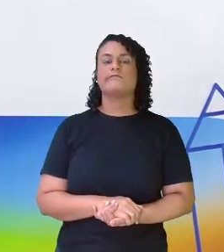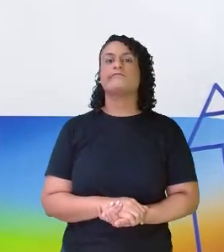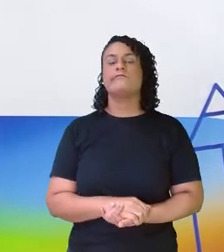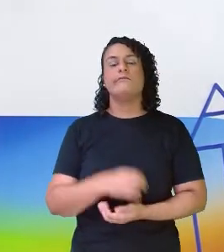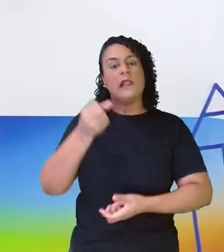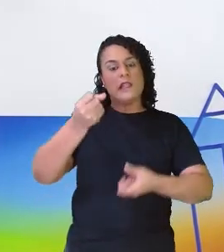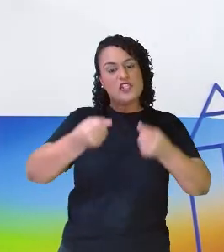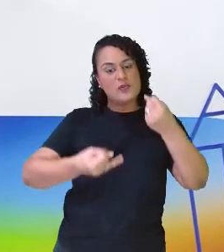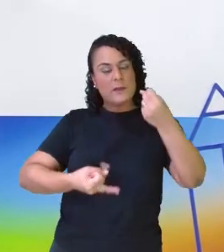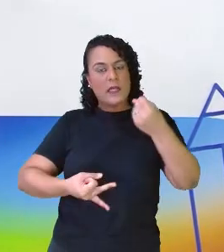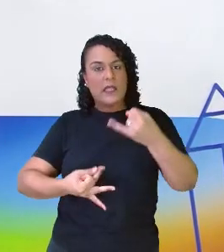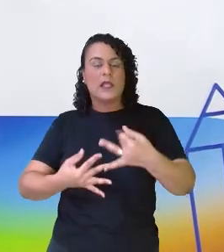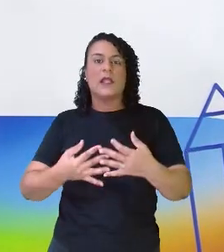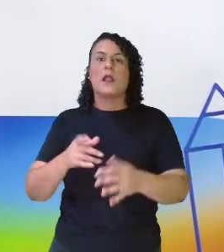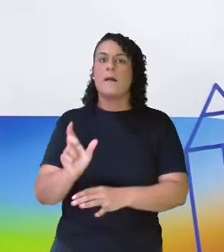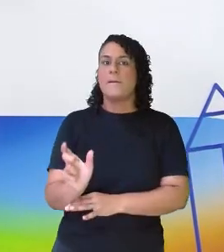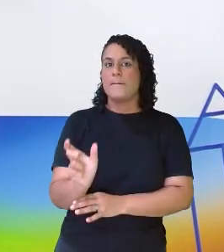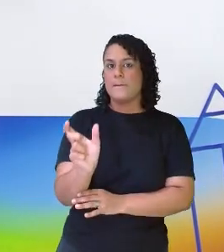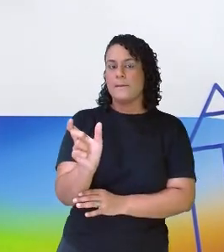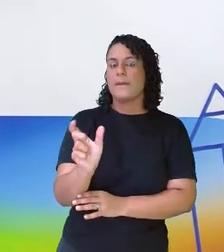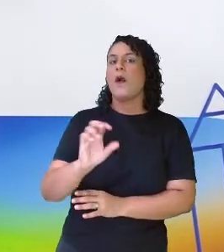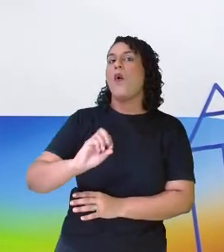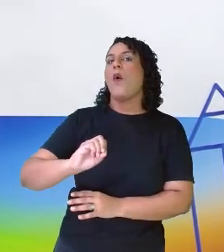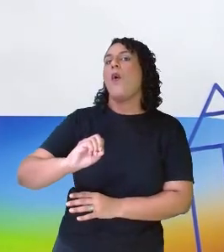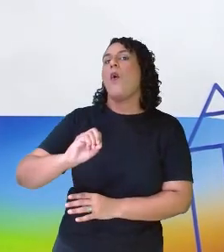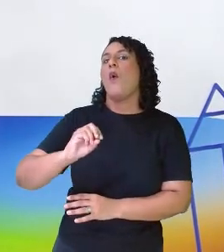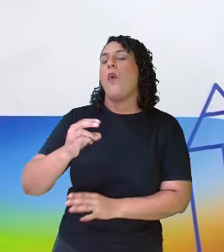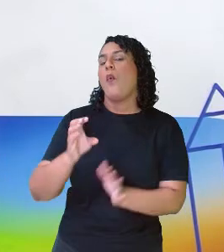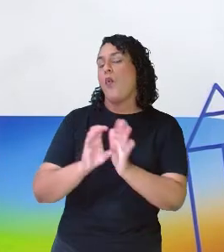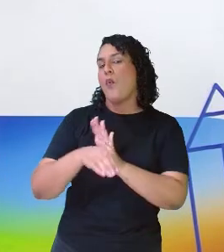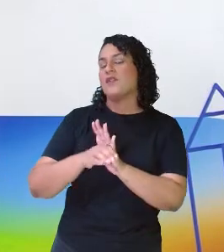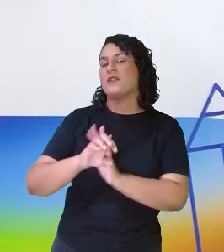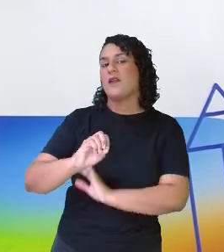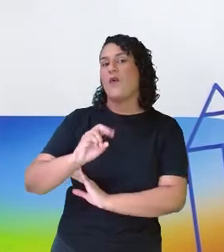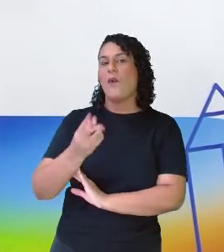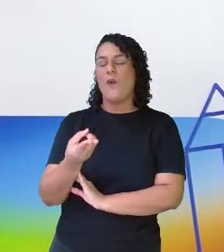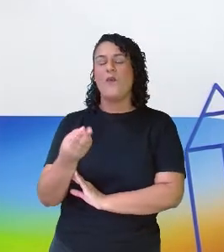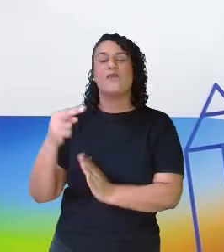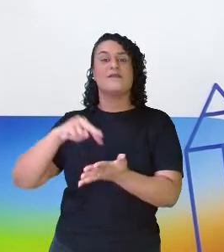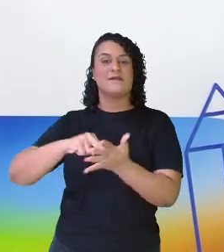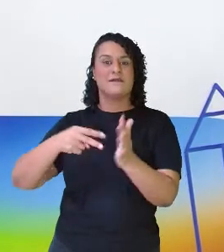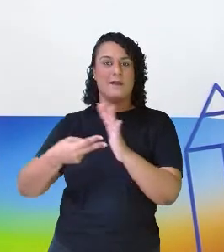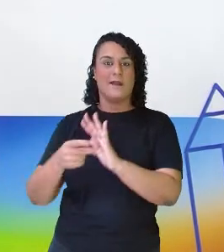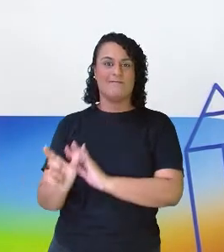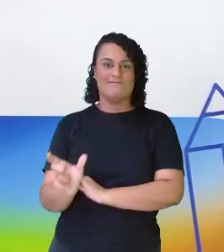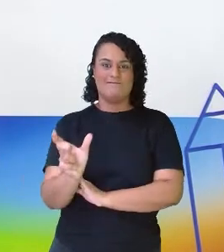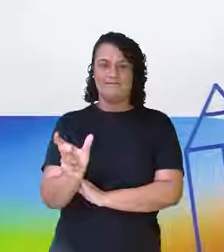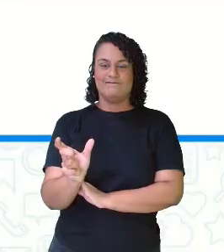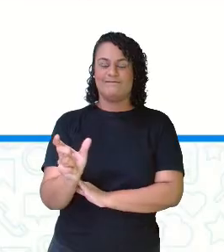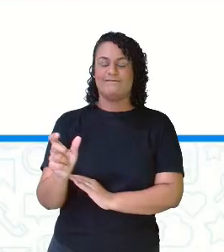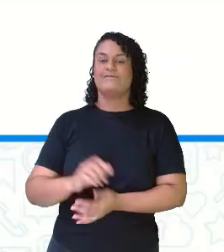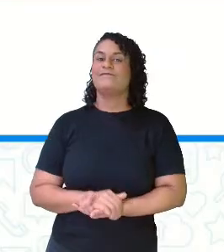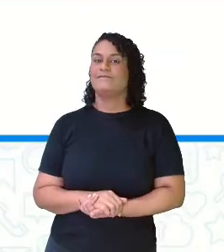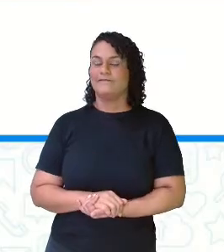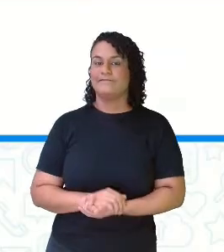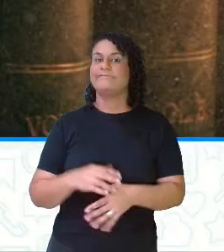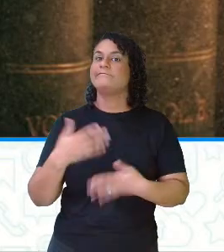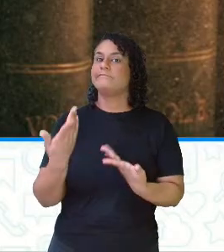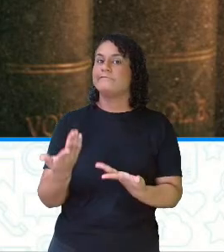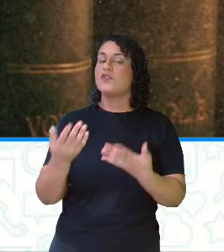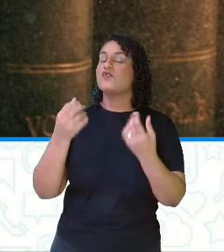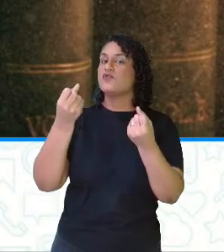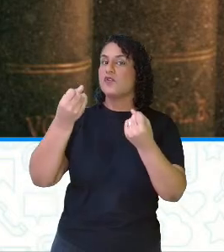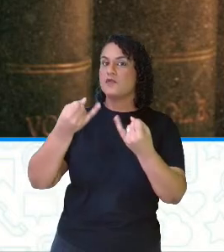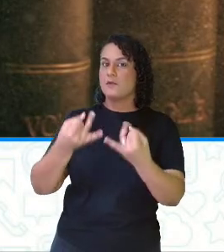termo ou então o significado de uma palavra. Simples assim. E olha só, a gente já falou aqui onde é que